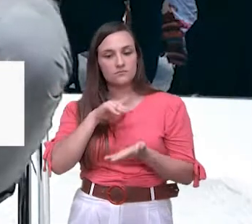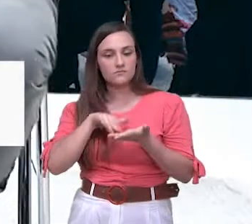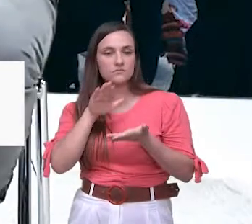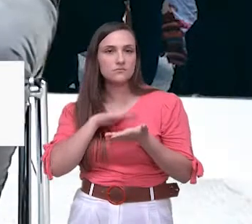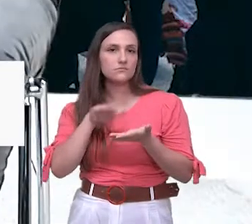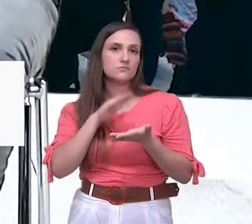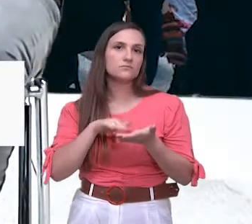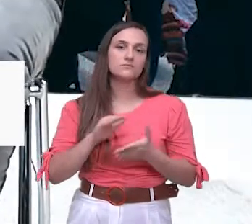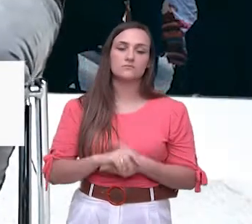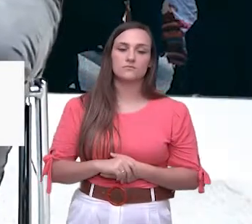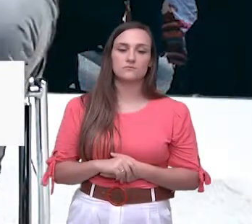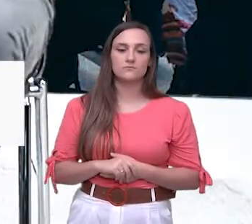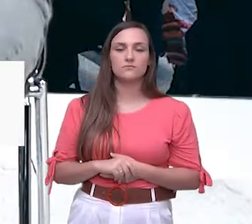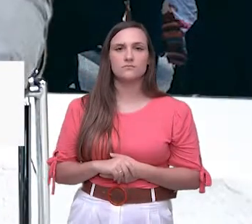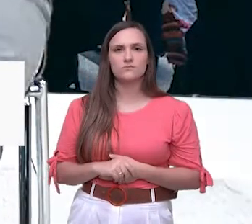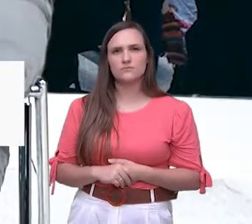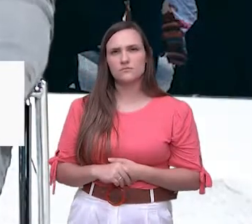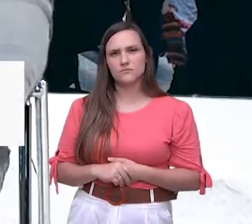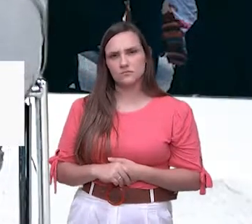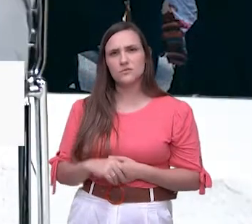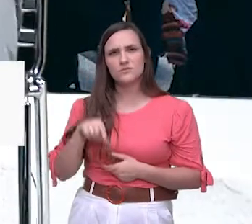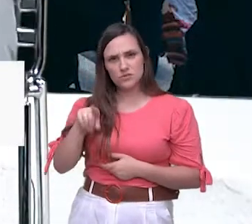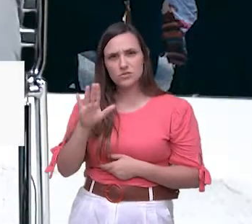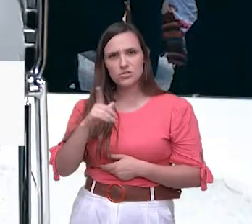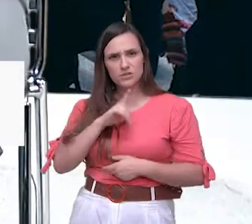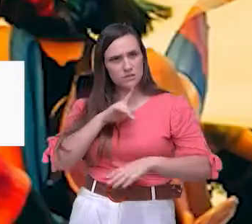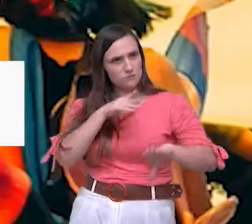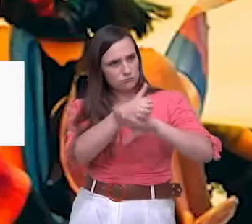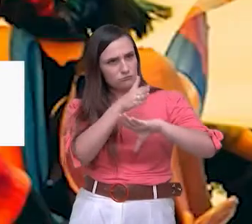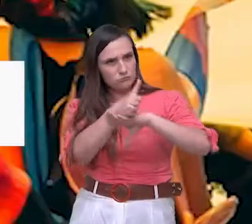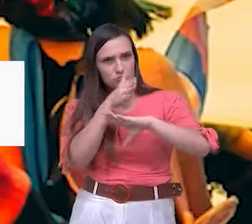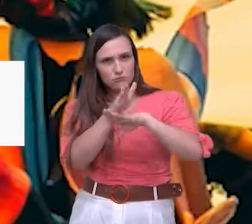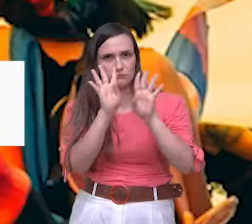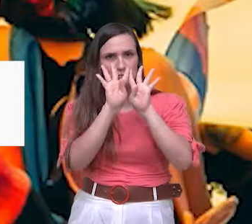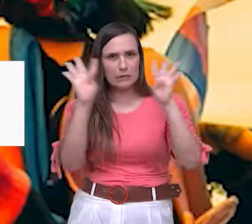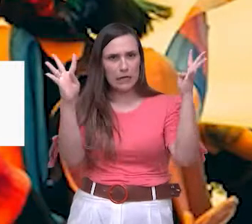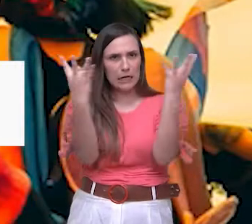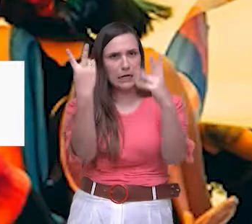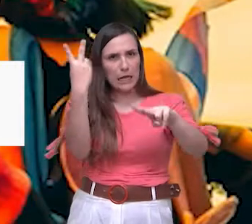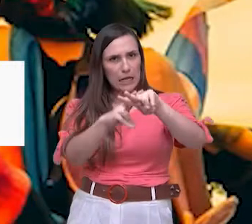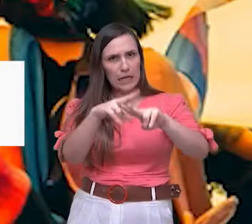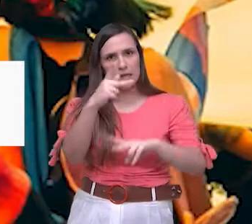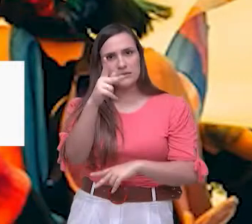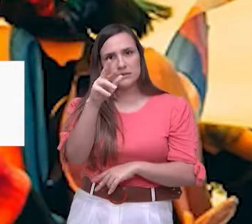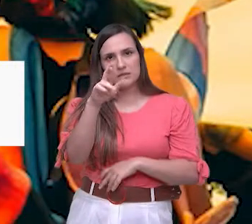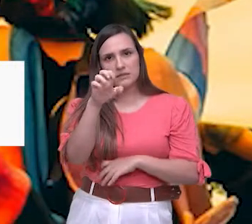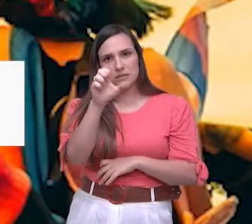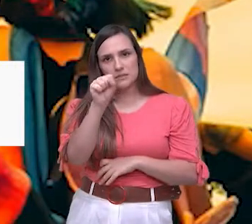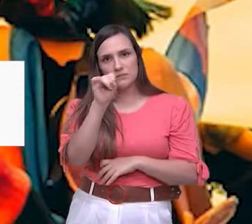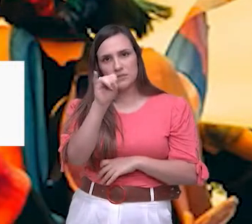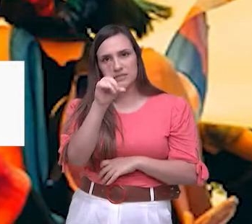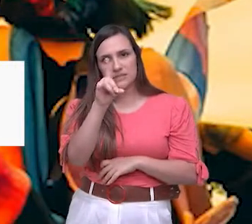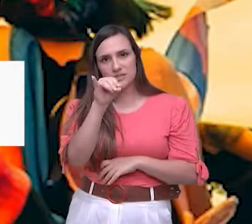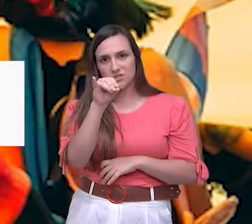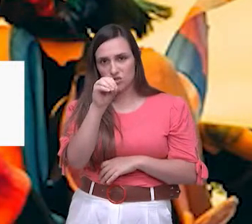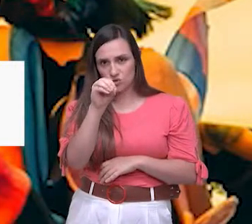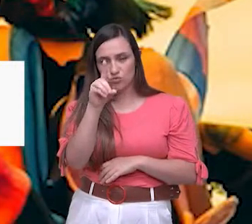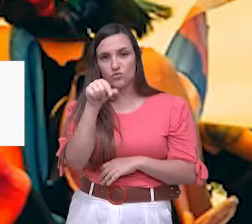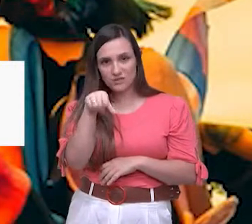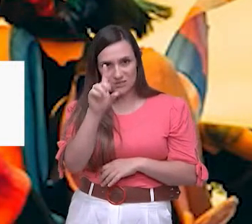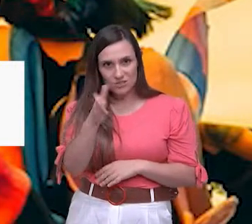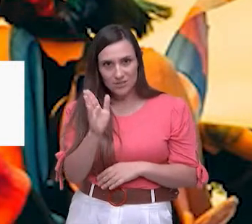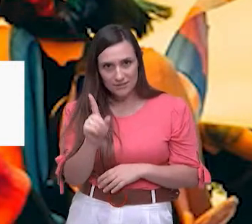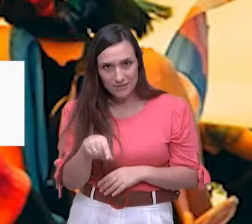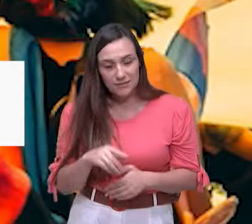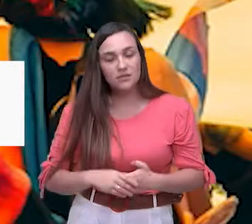parceria com a subsecretaria que é o órgão a Qual vocês estão vinculados vocês têm uma forte atuação nos presídios do Mato Grosso